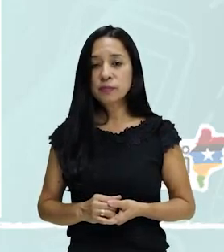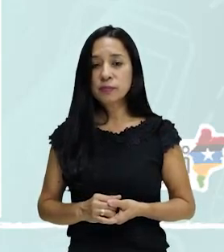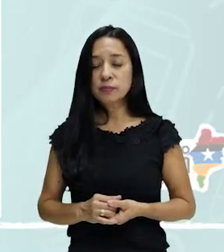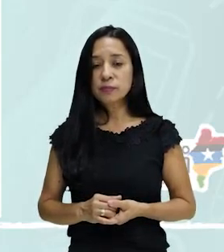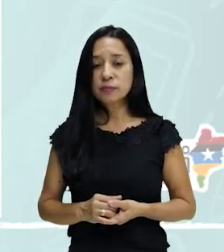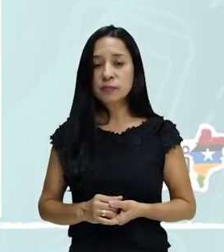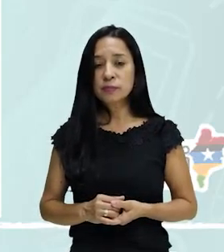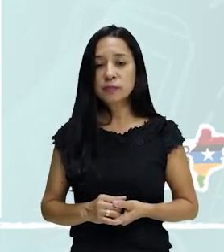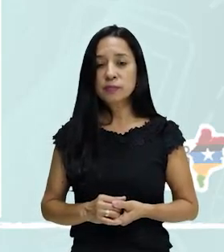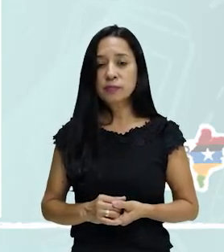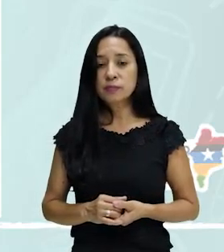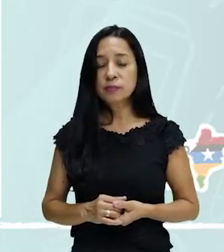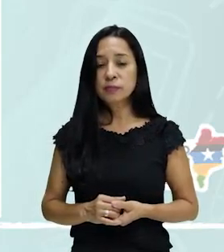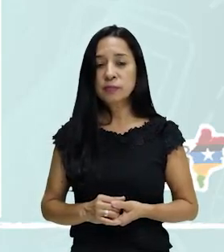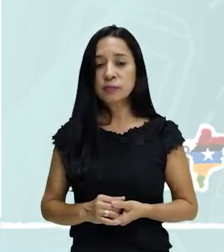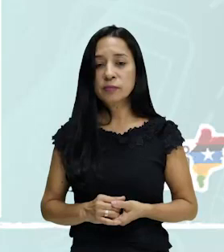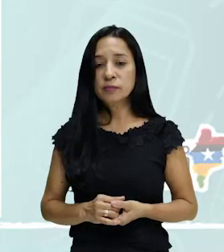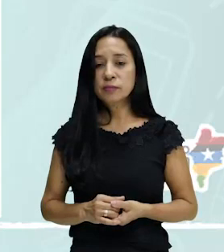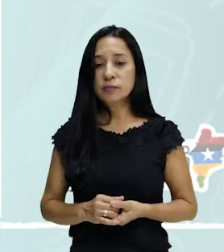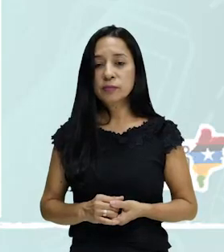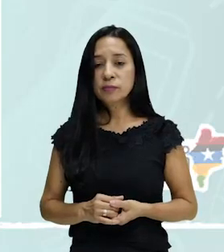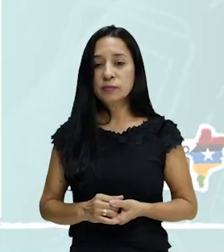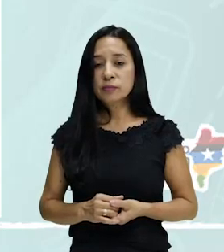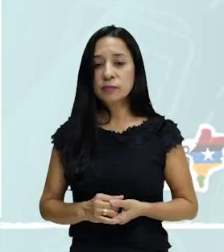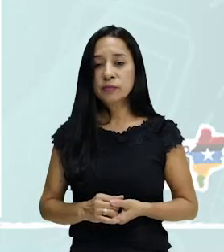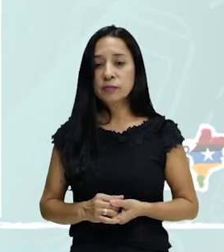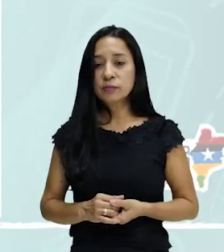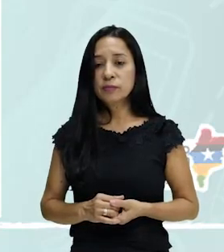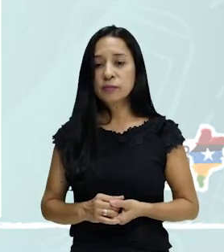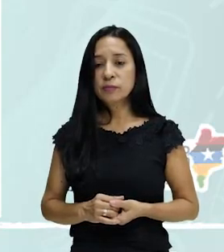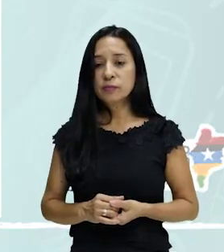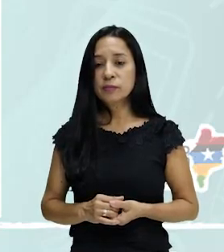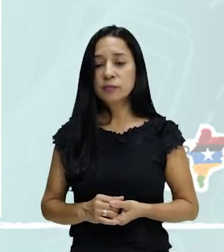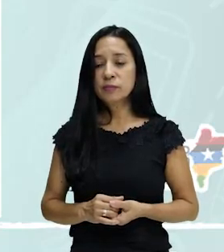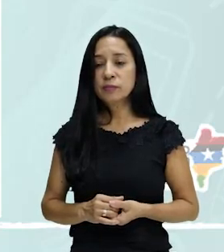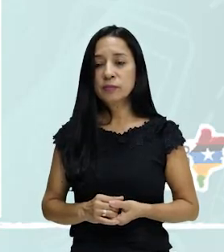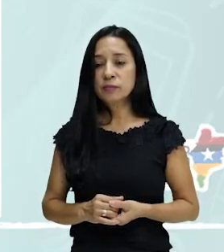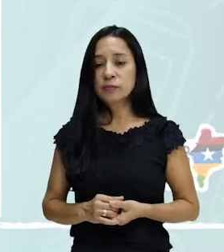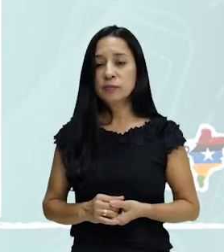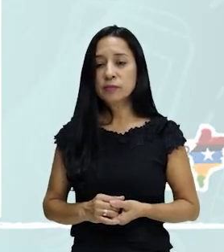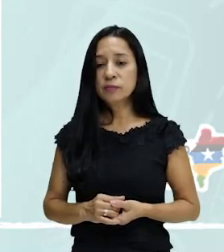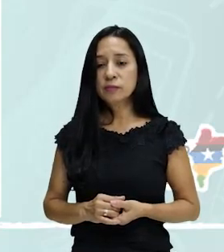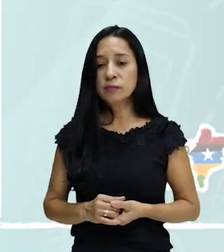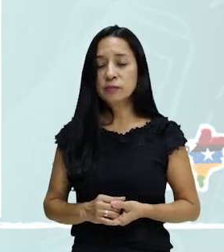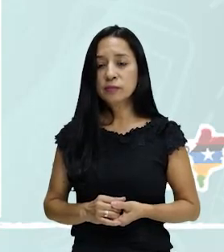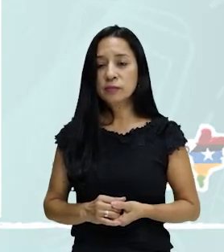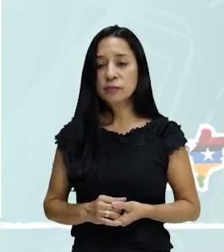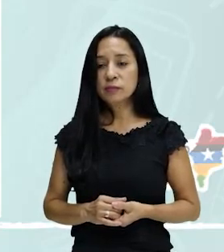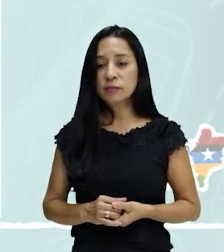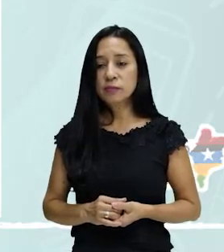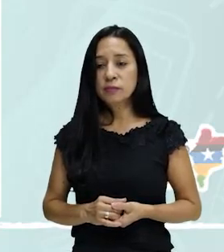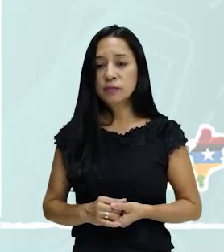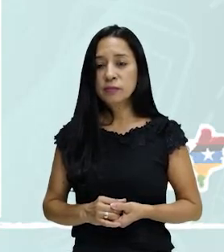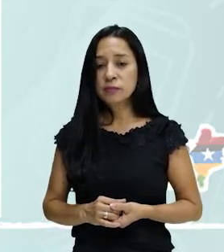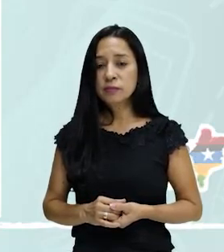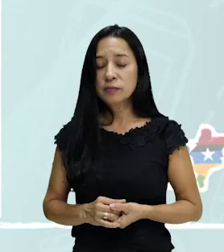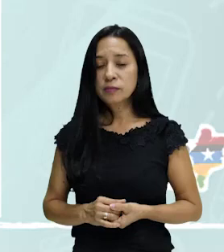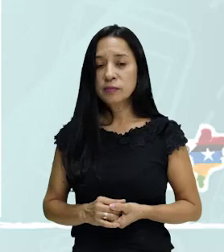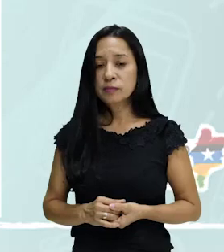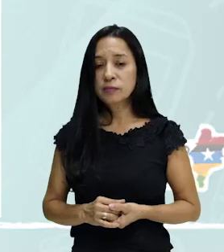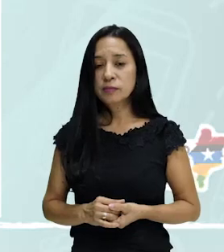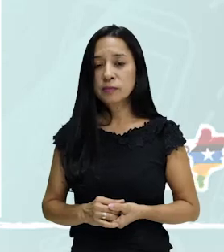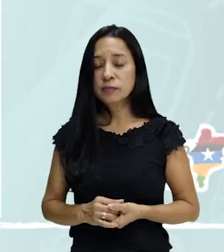meio ambiente é um exemplo. Certo? Nos próximos anos, uma nova tecnologia de geração de energia